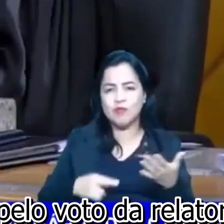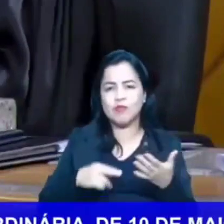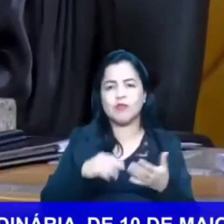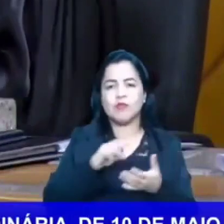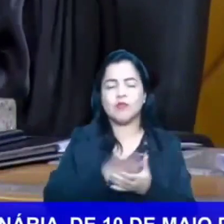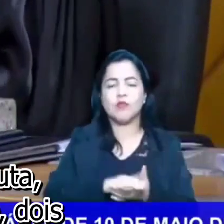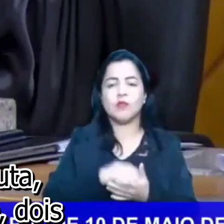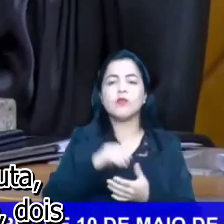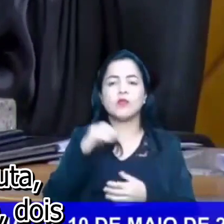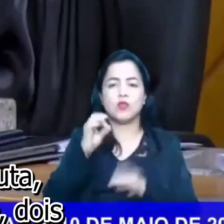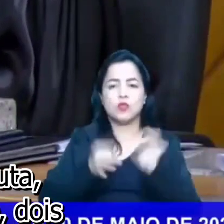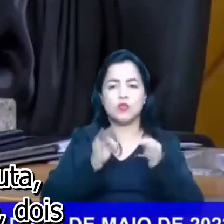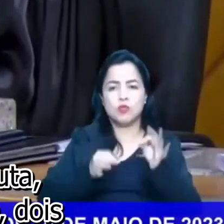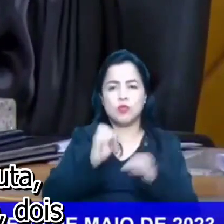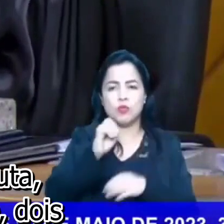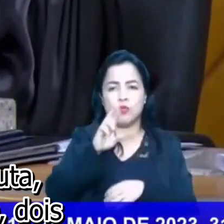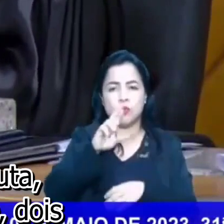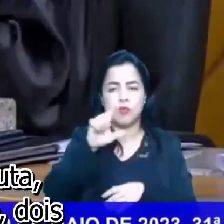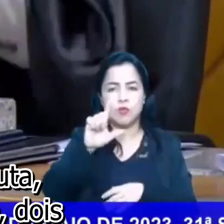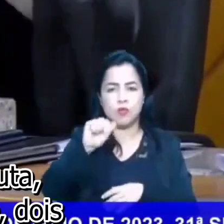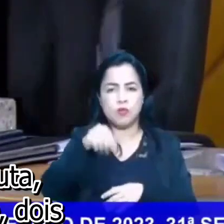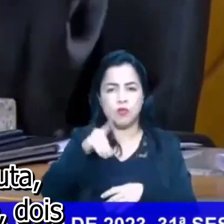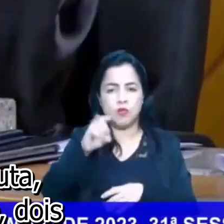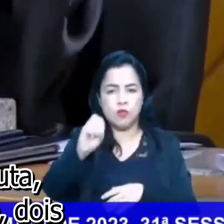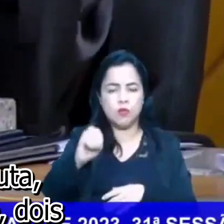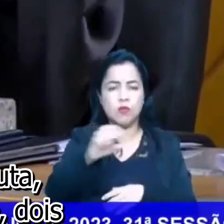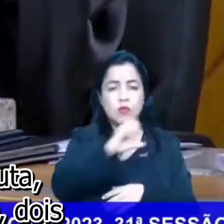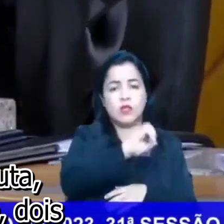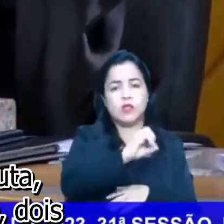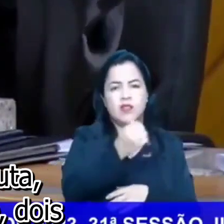Doutor Orlando, item 26 da pauta, a prestação de contas